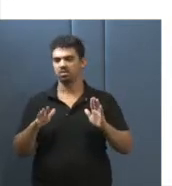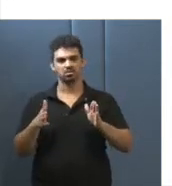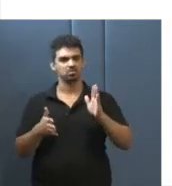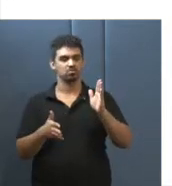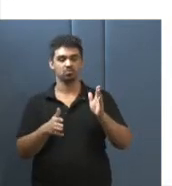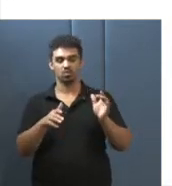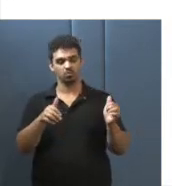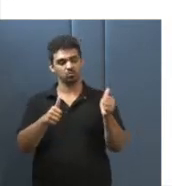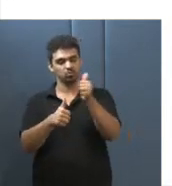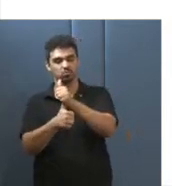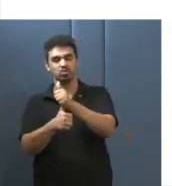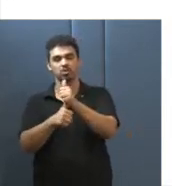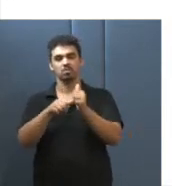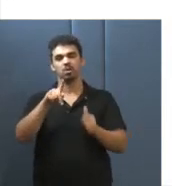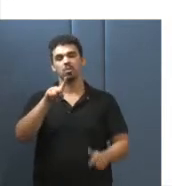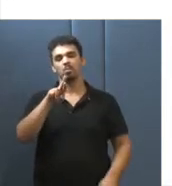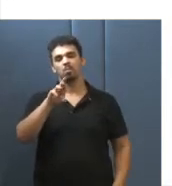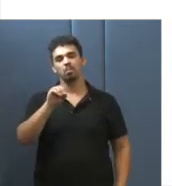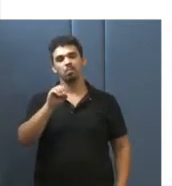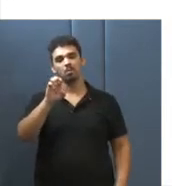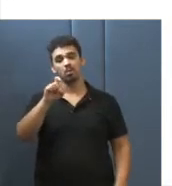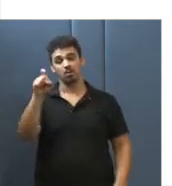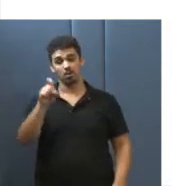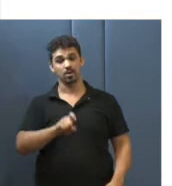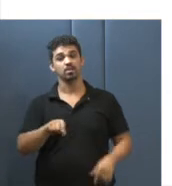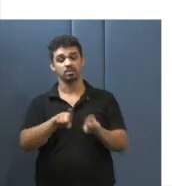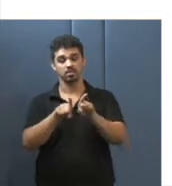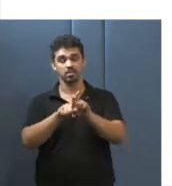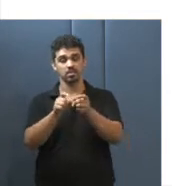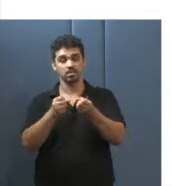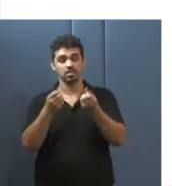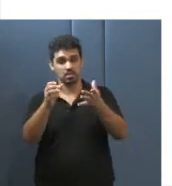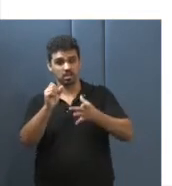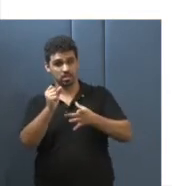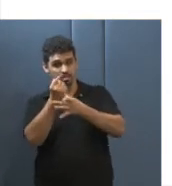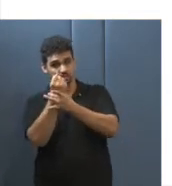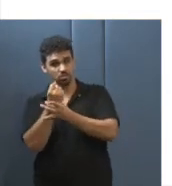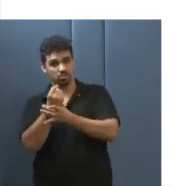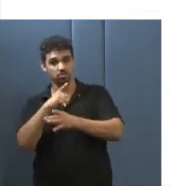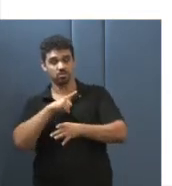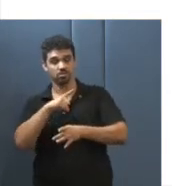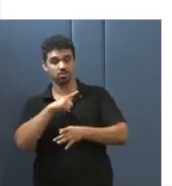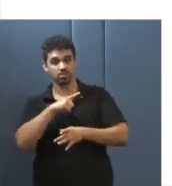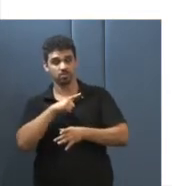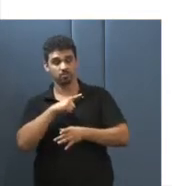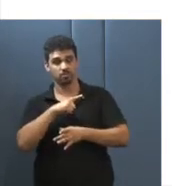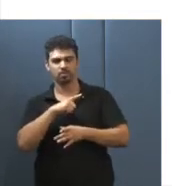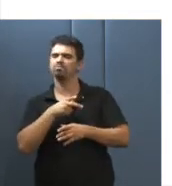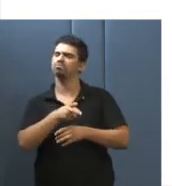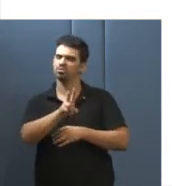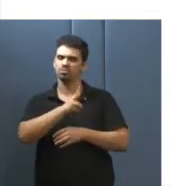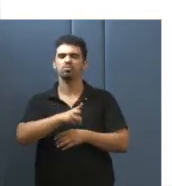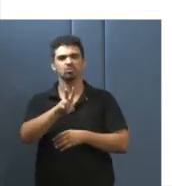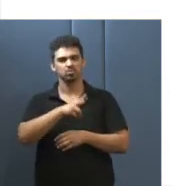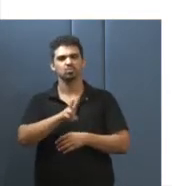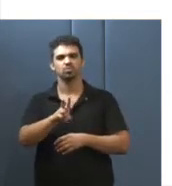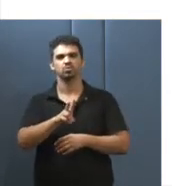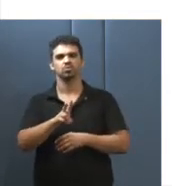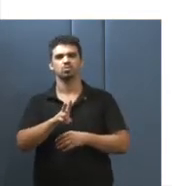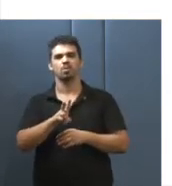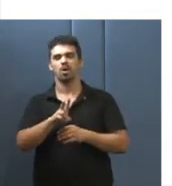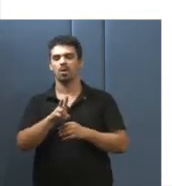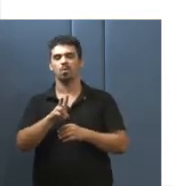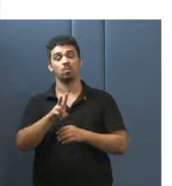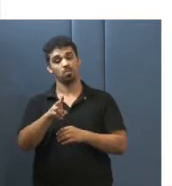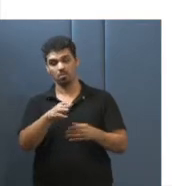Proex, e créditos oriundos de garantias fornecidas pelo extinto IRB, não, o IRB continua, o que não continua é o braço